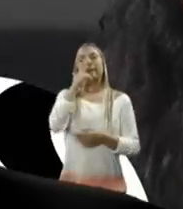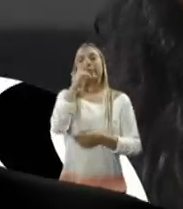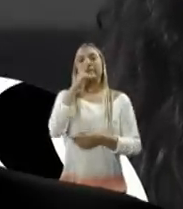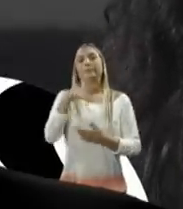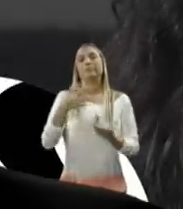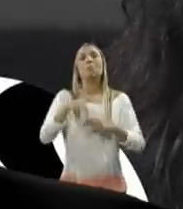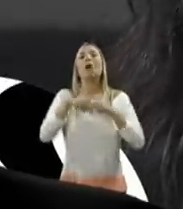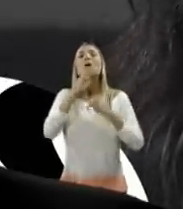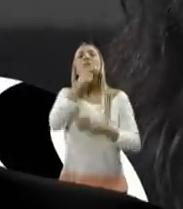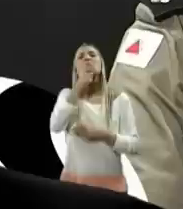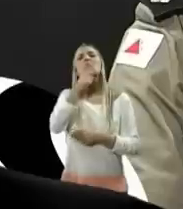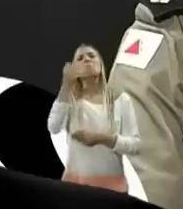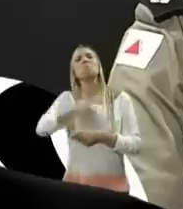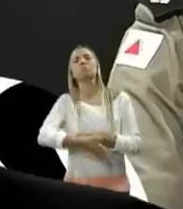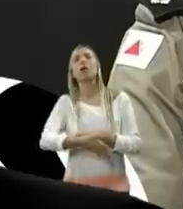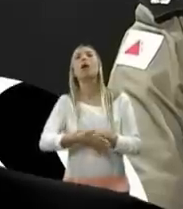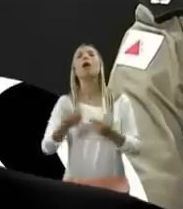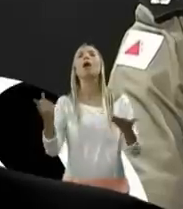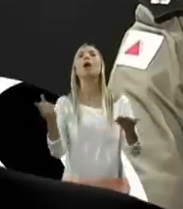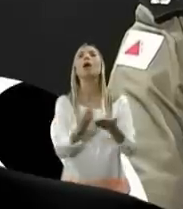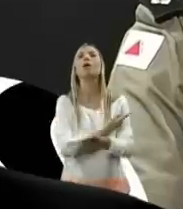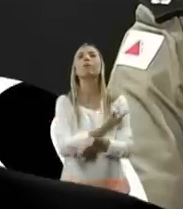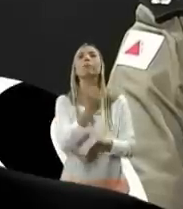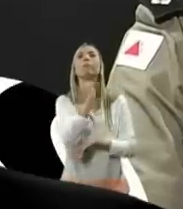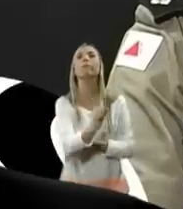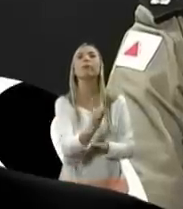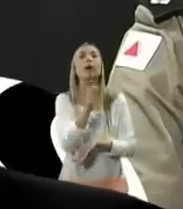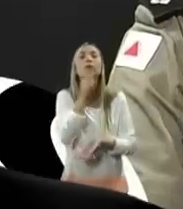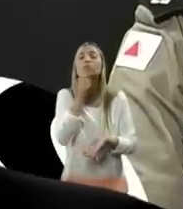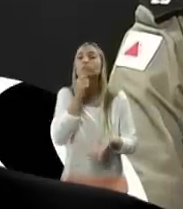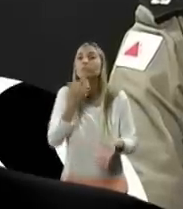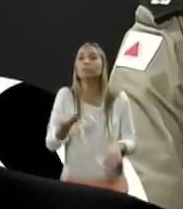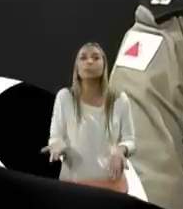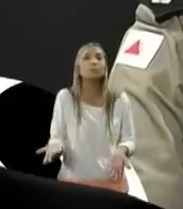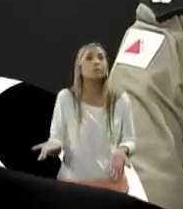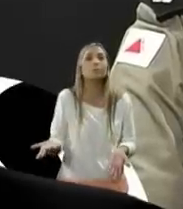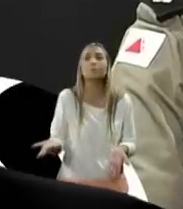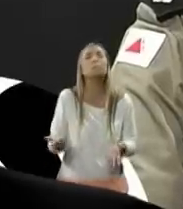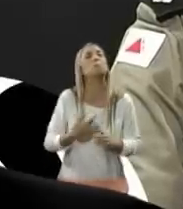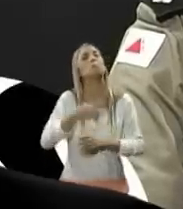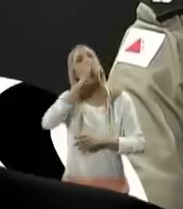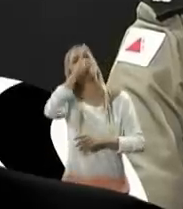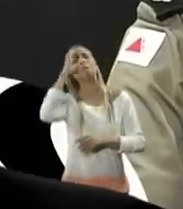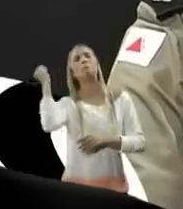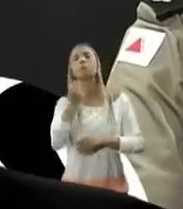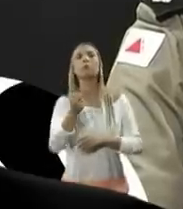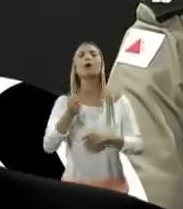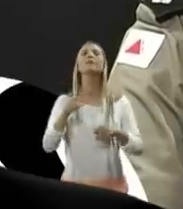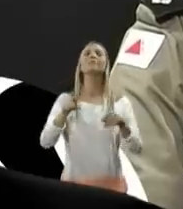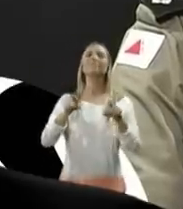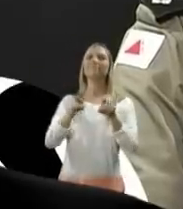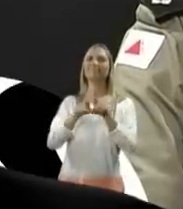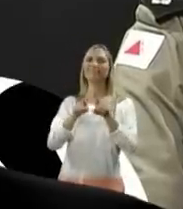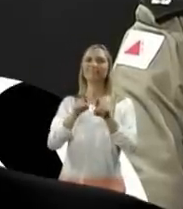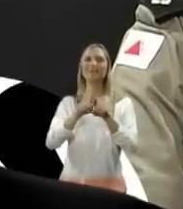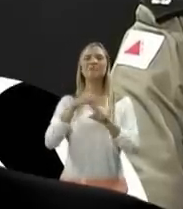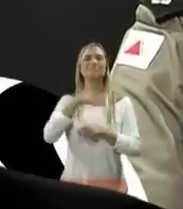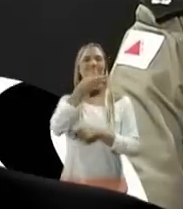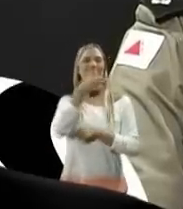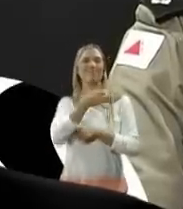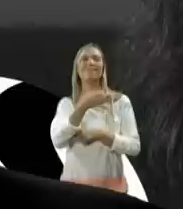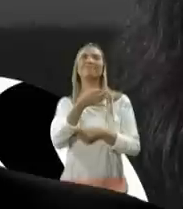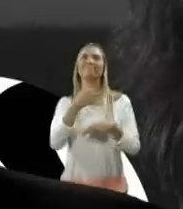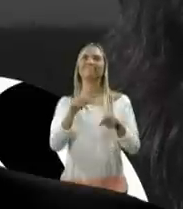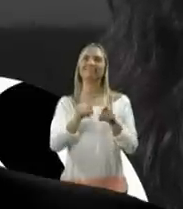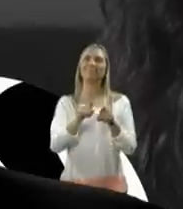por motivo banal ou por motivo torpe. Isso é preocupante. Outra situação, que